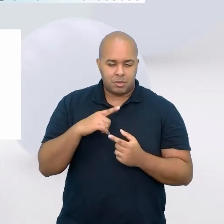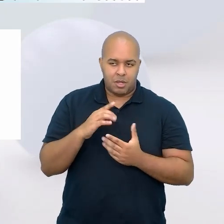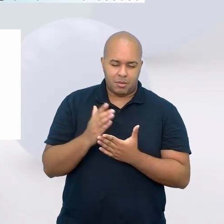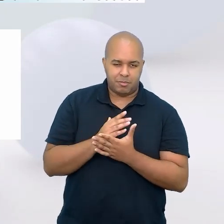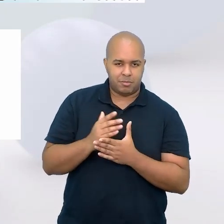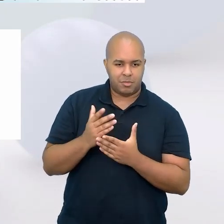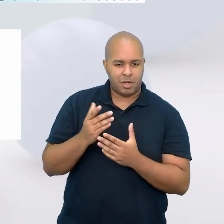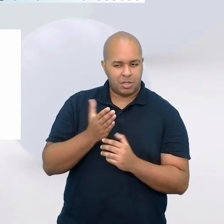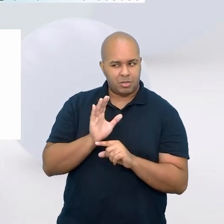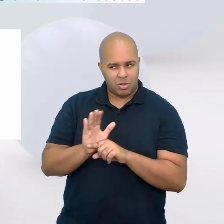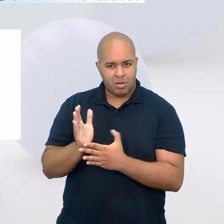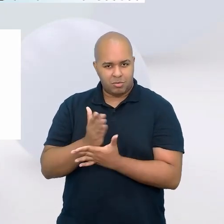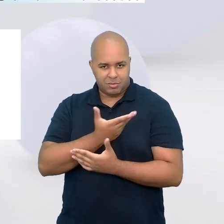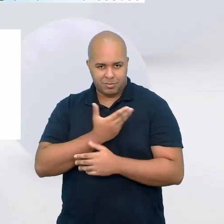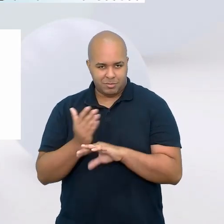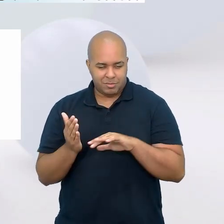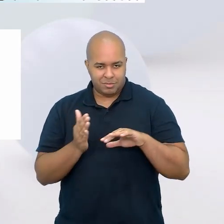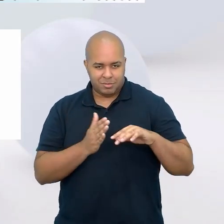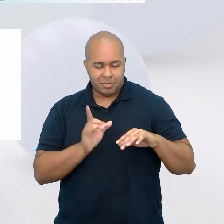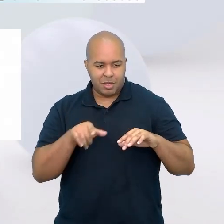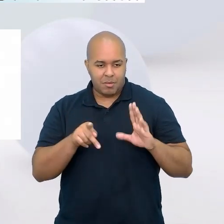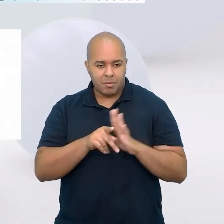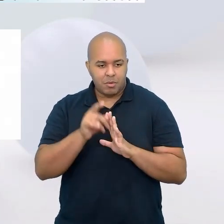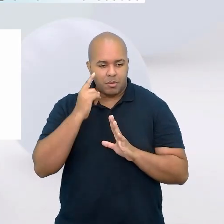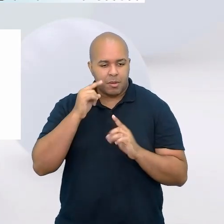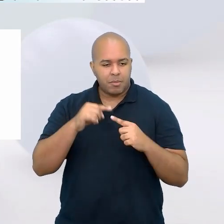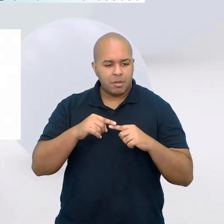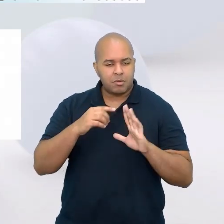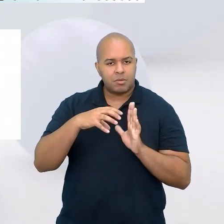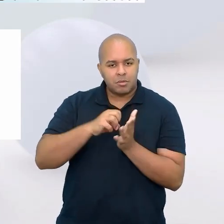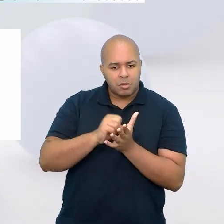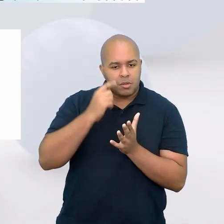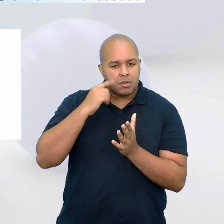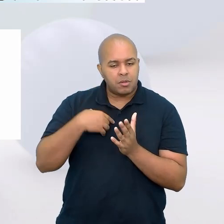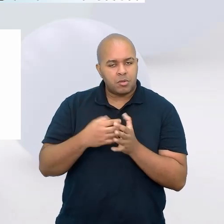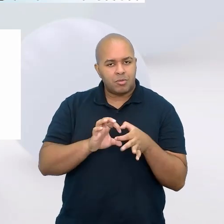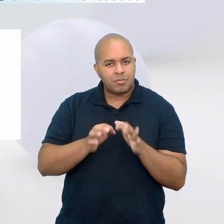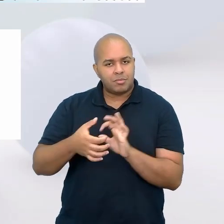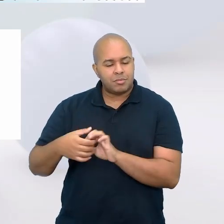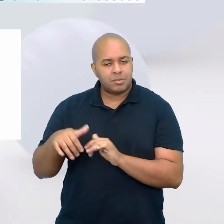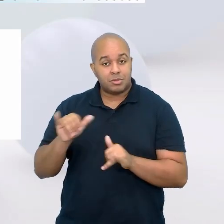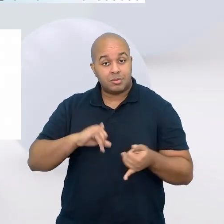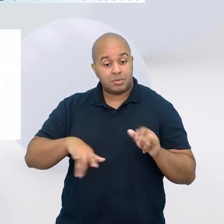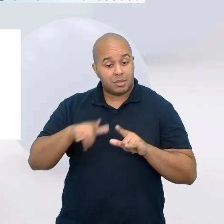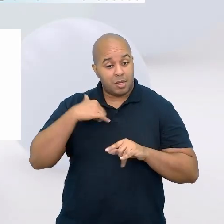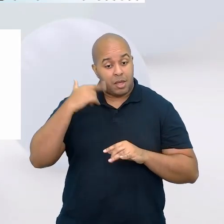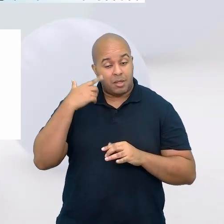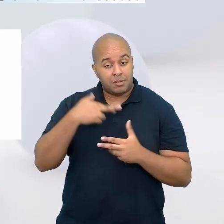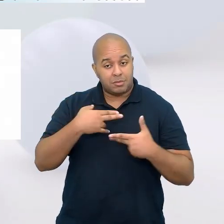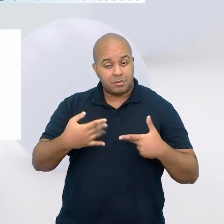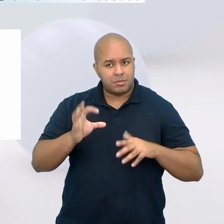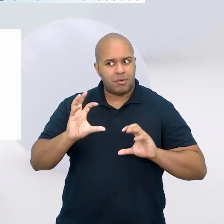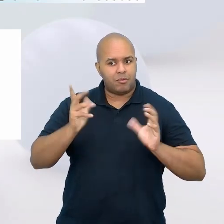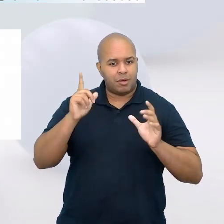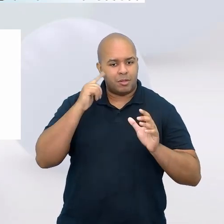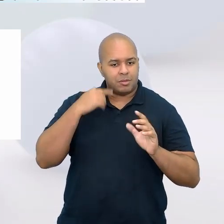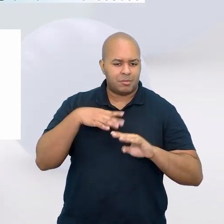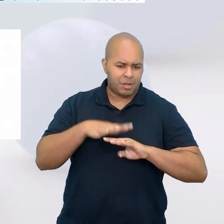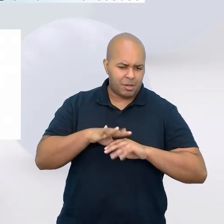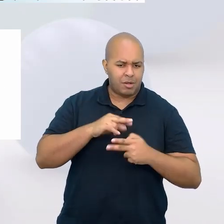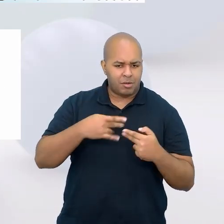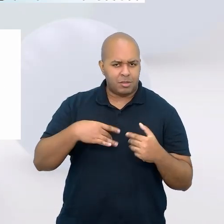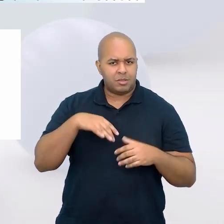Exatamente é que sobre a inscrição de olimpíada de química a gente tem tem vários eventos desses de matemática